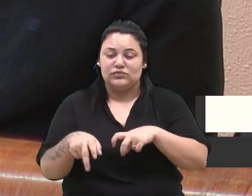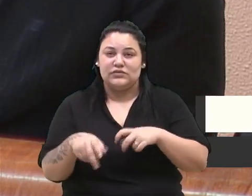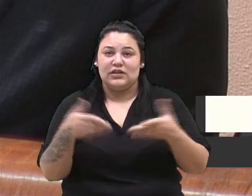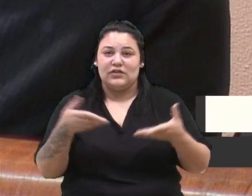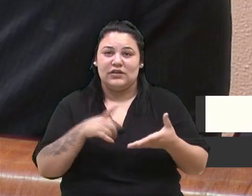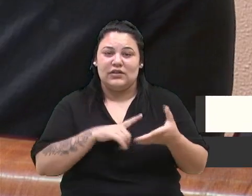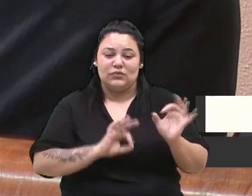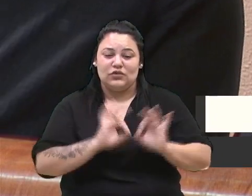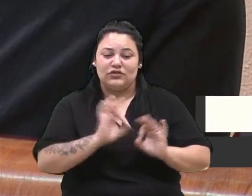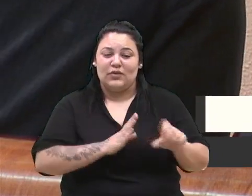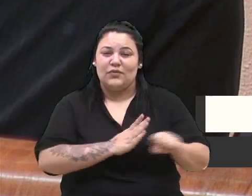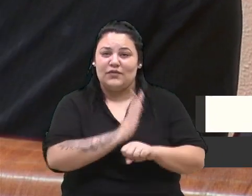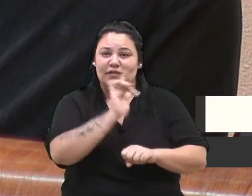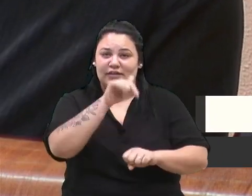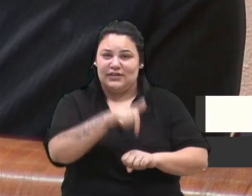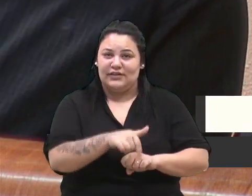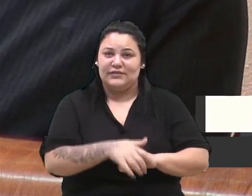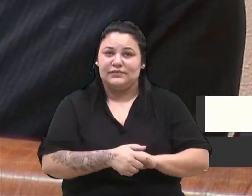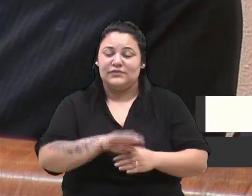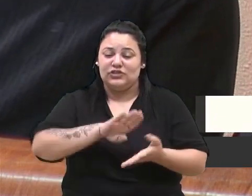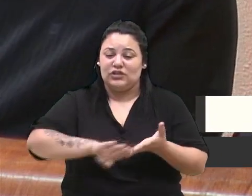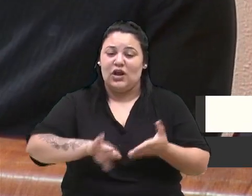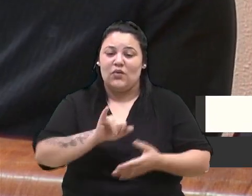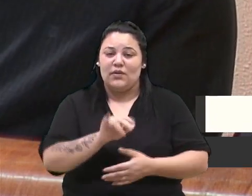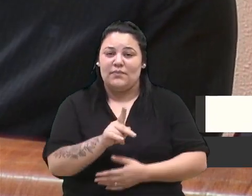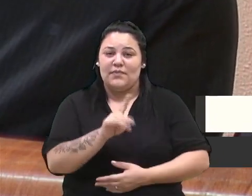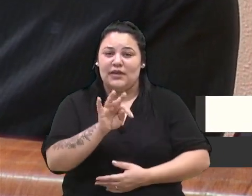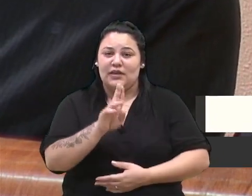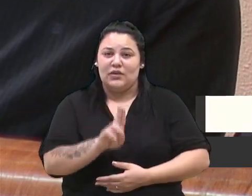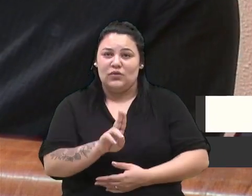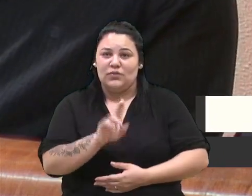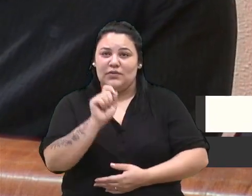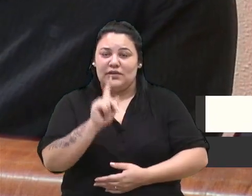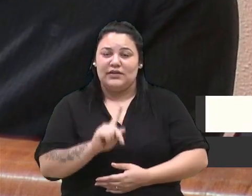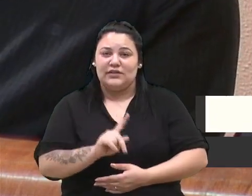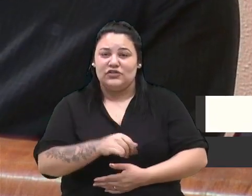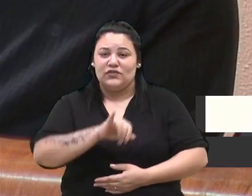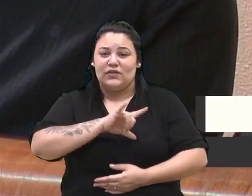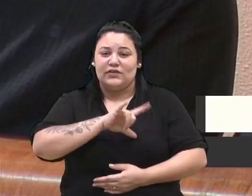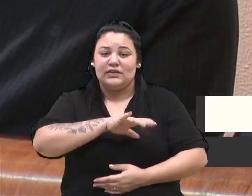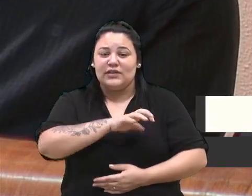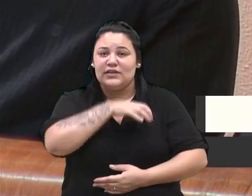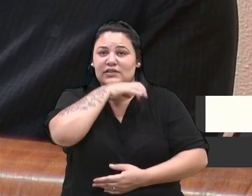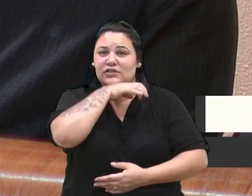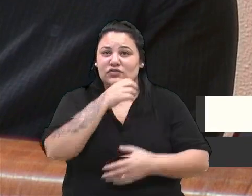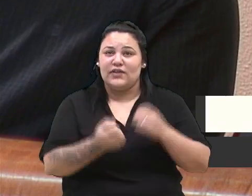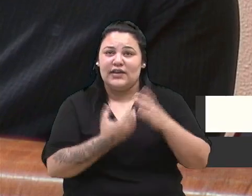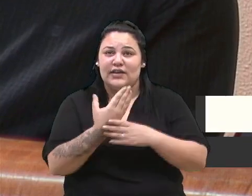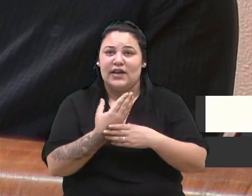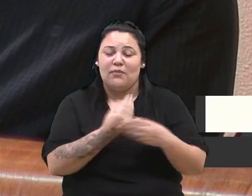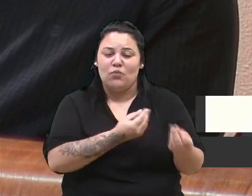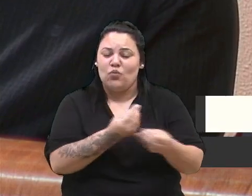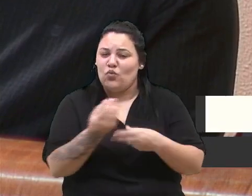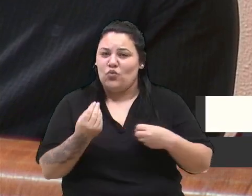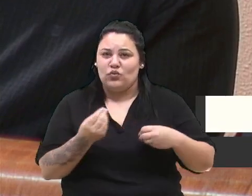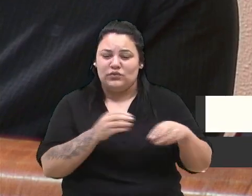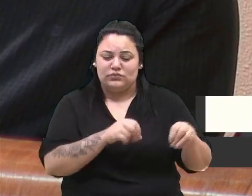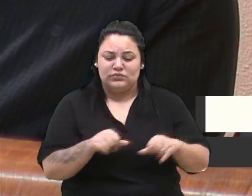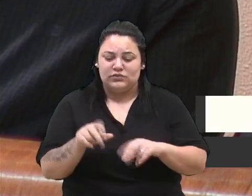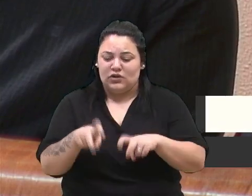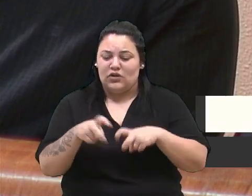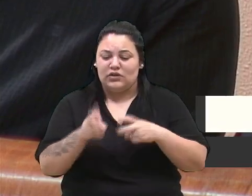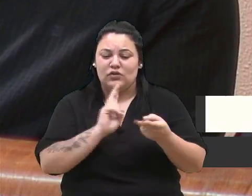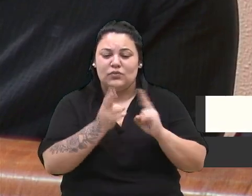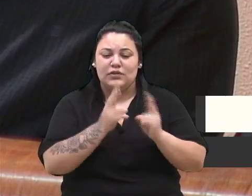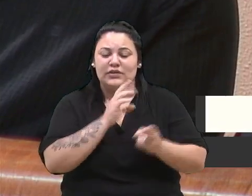esta casa, a isenção de IPTU para terrenos baldios. Nós vamos desenvolver muitas hortas urbanas na cidade.